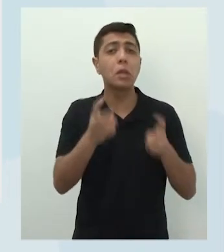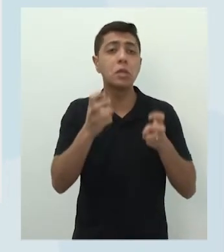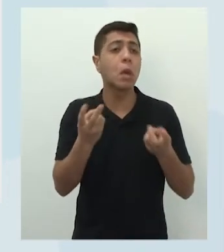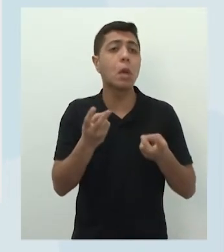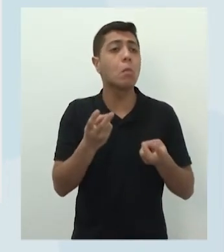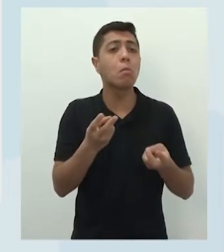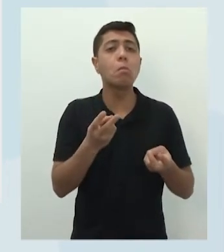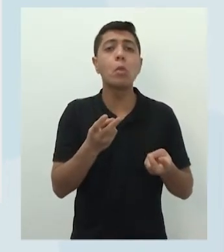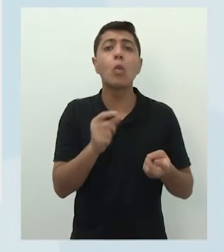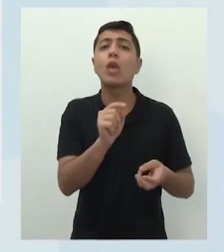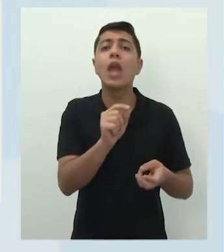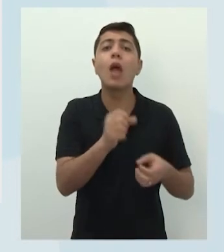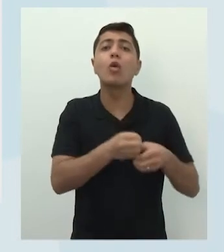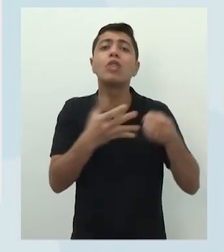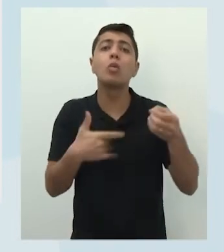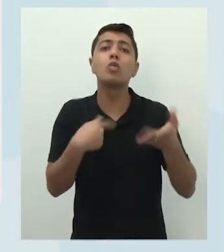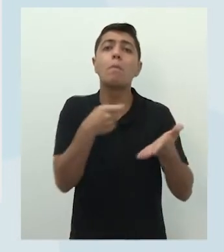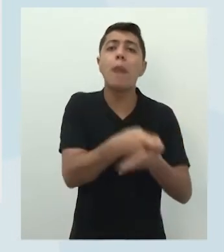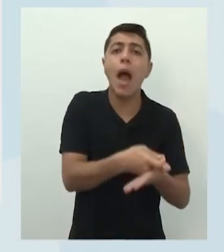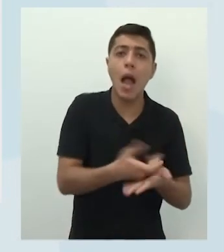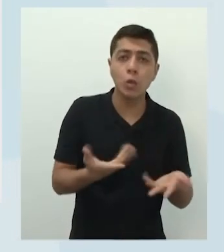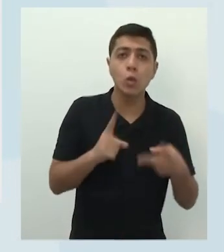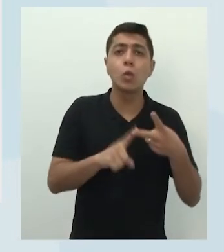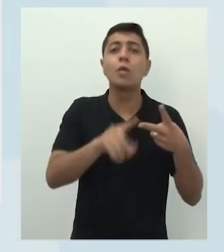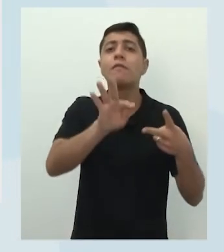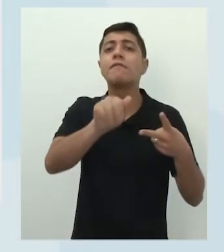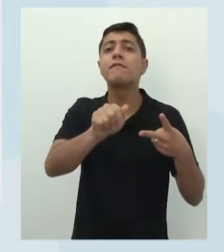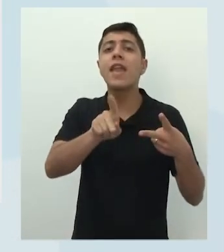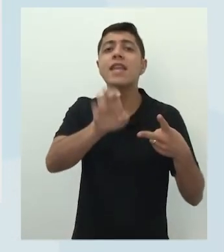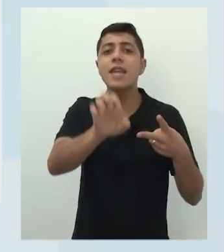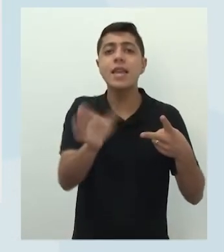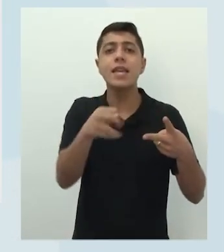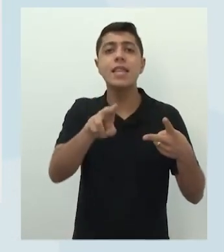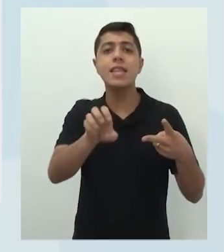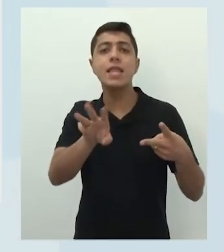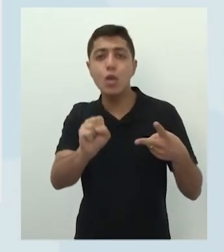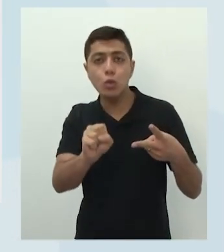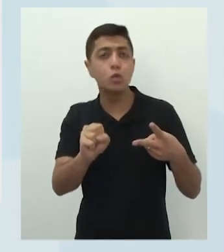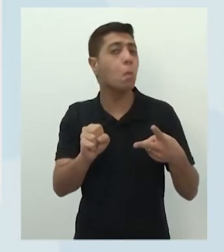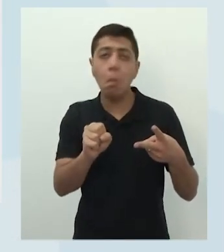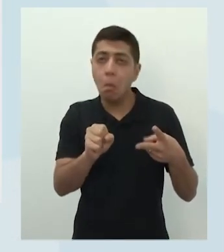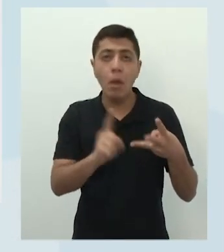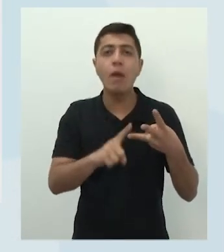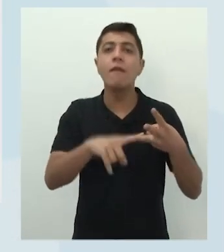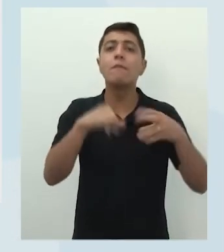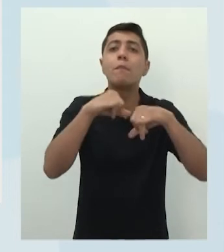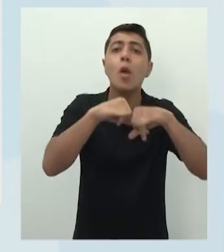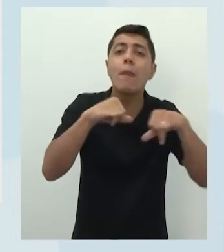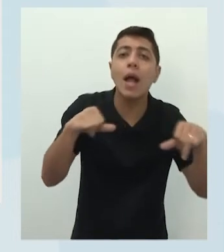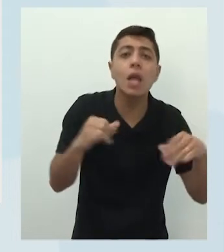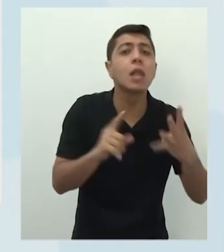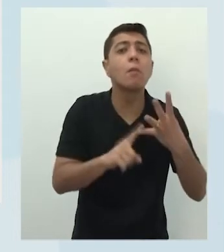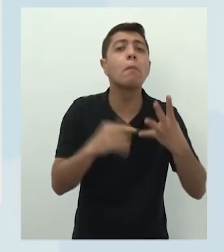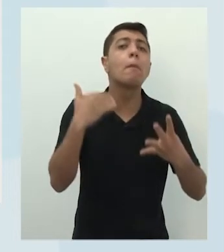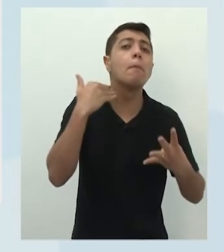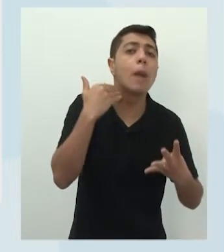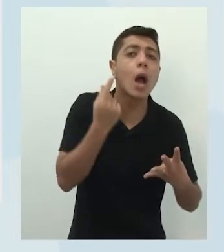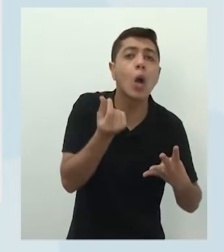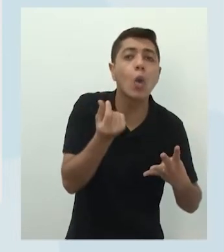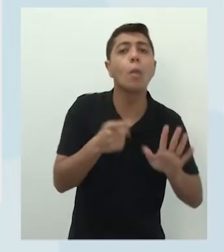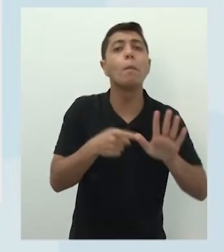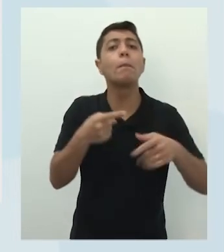que é um problema. A exclusão de segundo grau ela é mais grave, é você ter e não saber usar. É ter e não saber